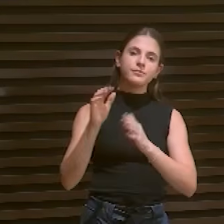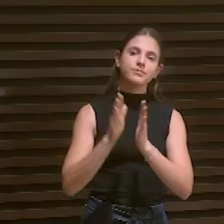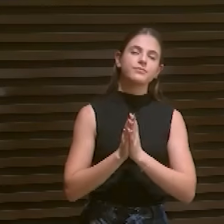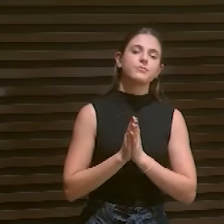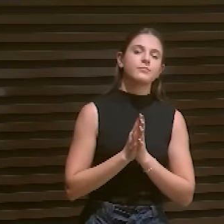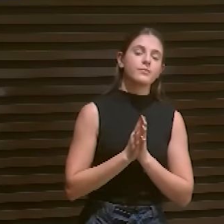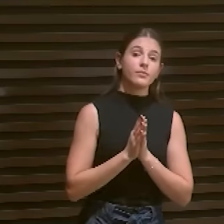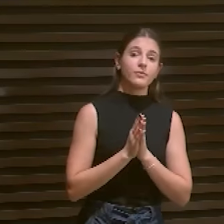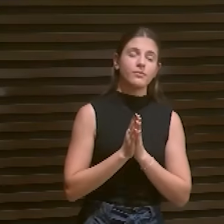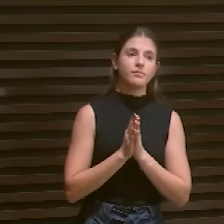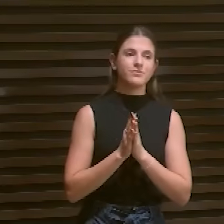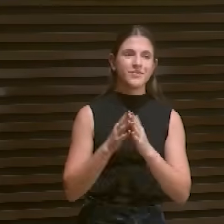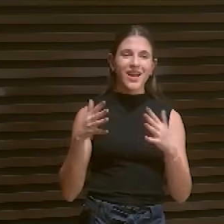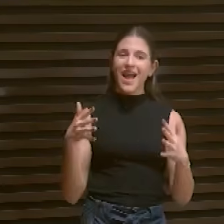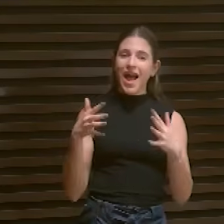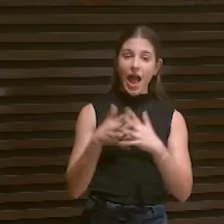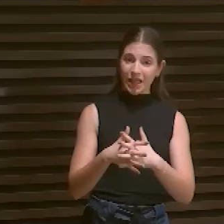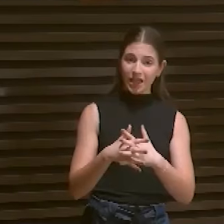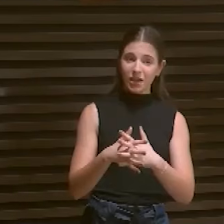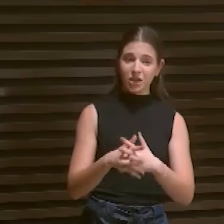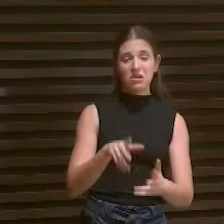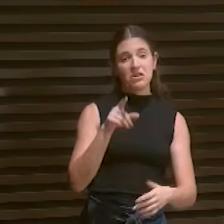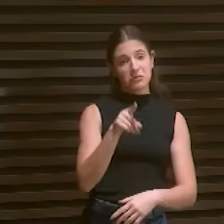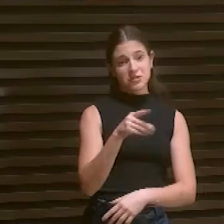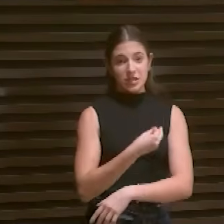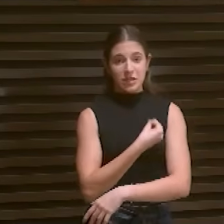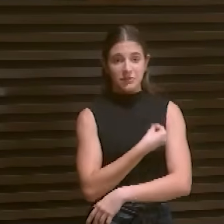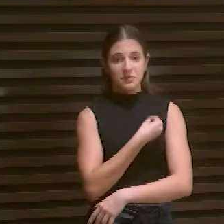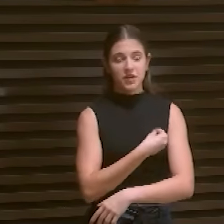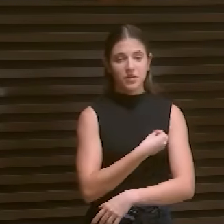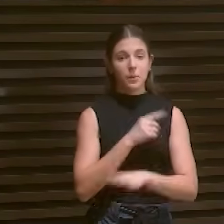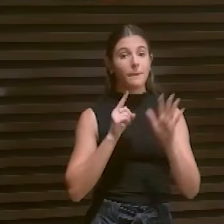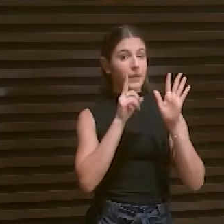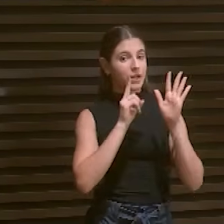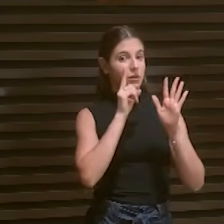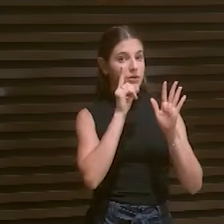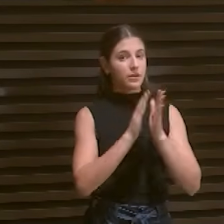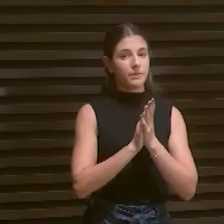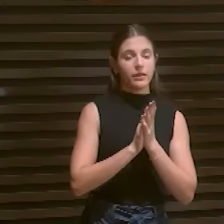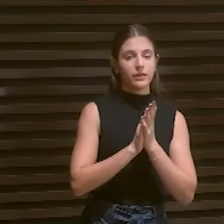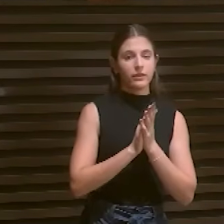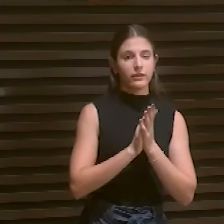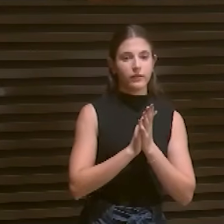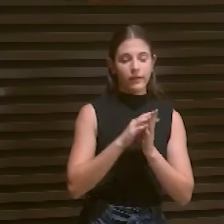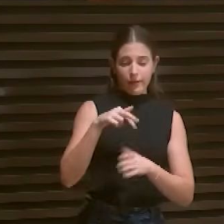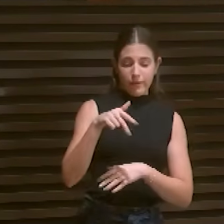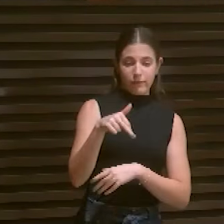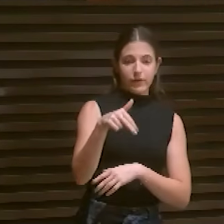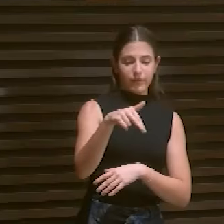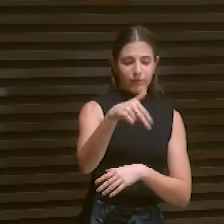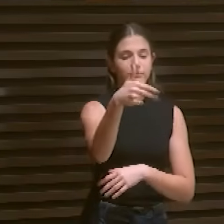Fora disso, você está vivendo perigosamente, caminhando perigosamente para o